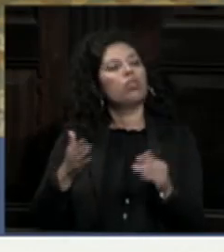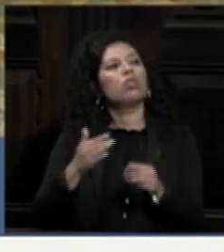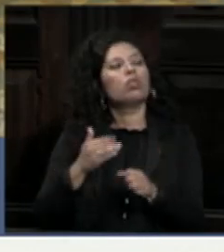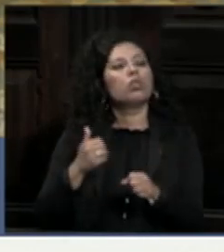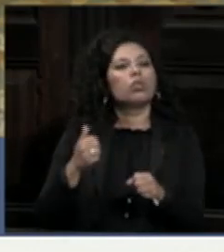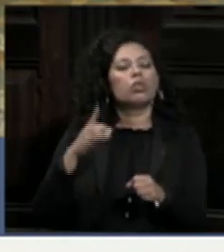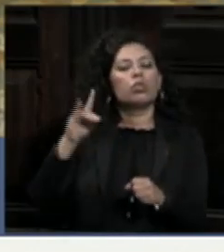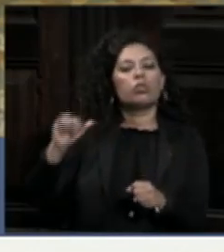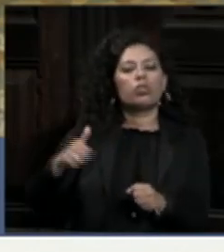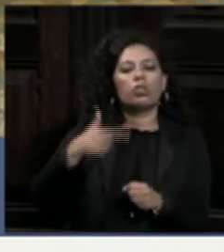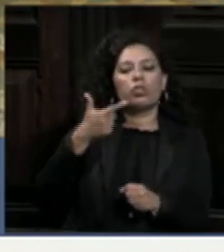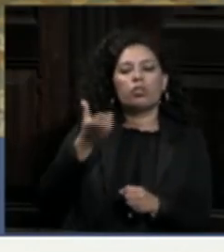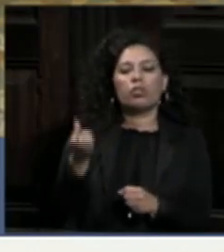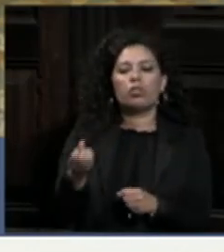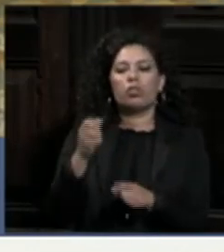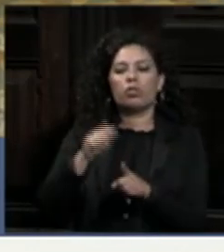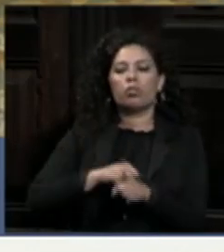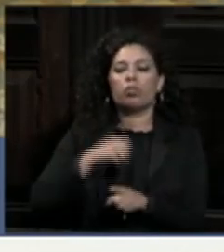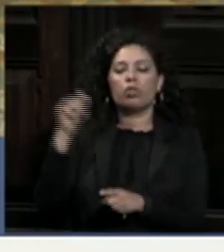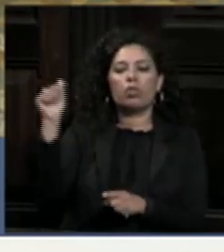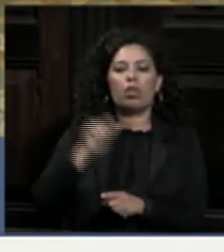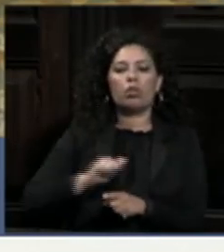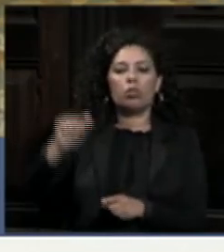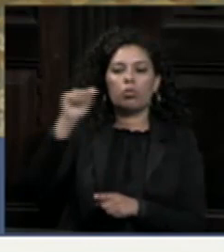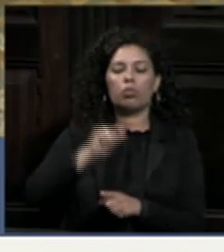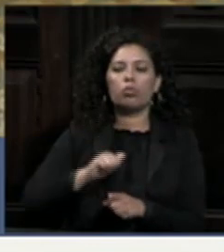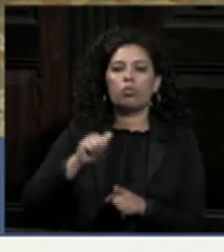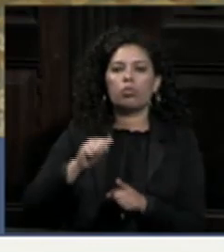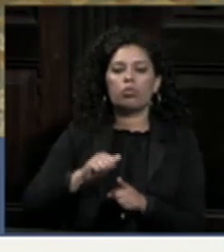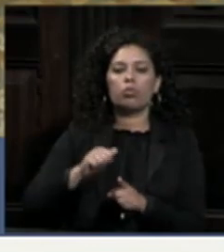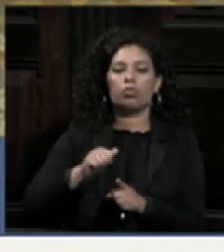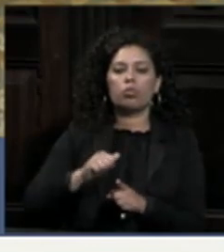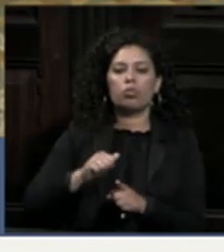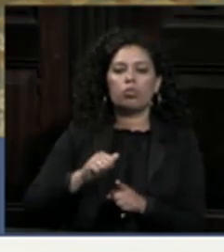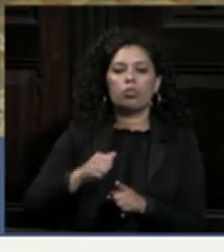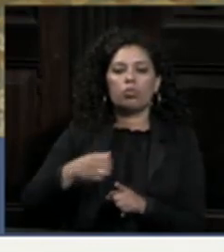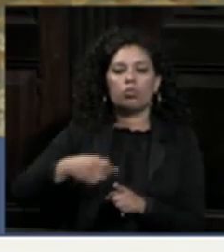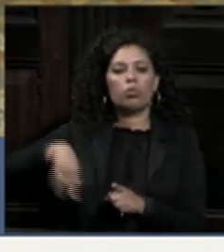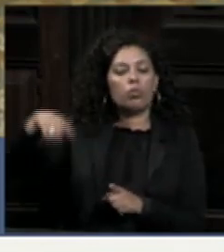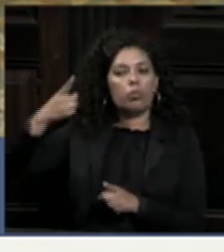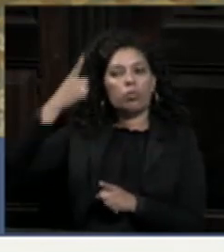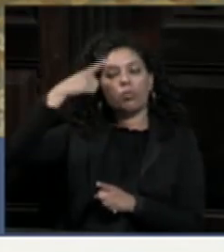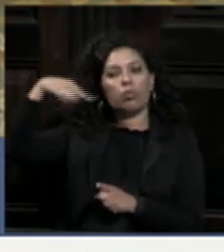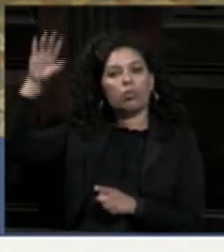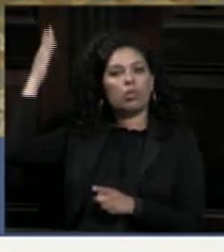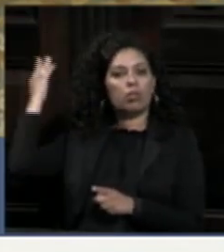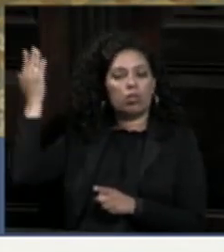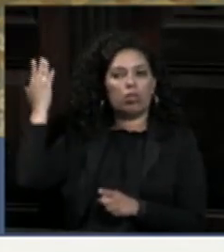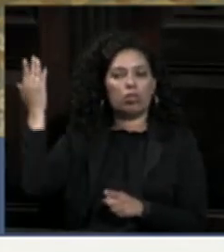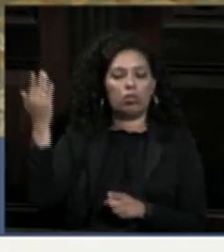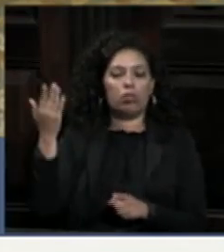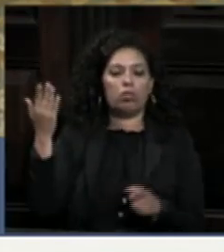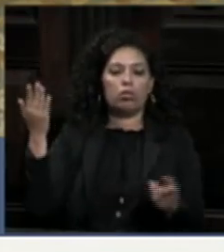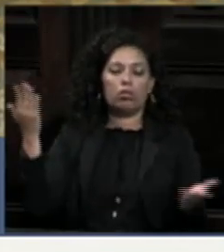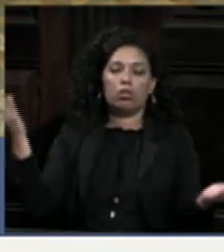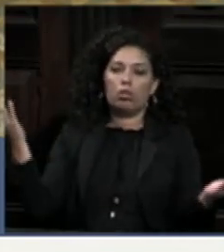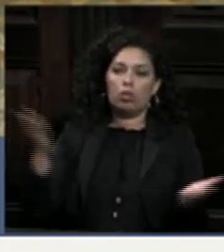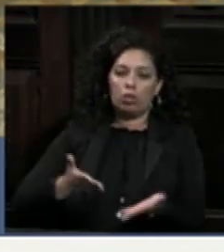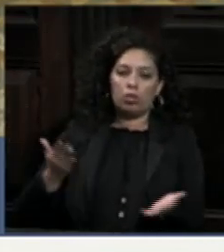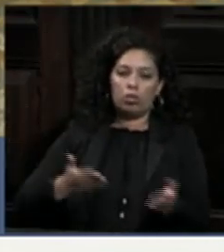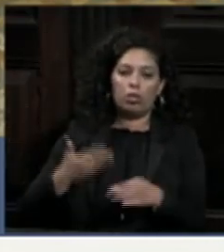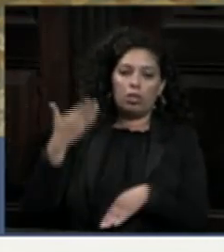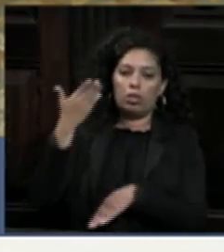agosto no mês passado e é possível que isso possa ir para a próxima